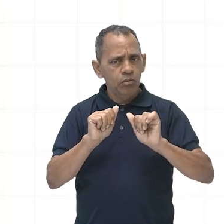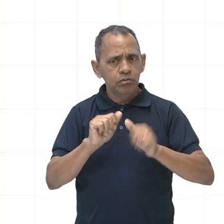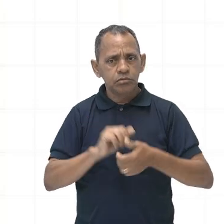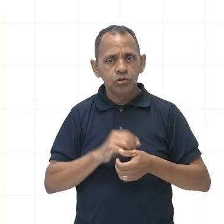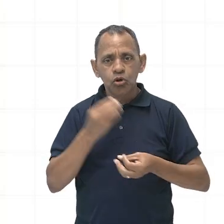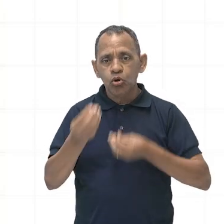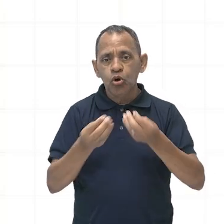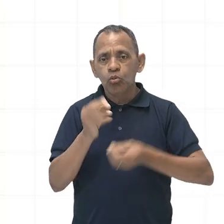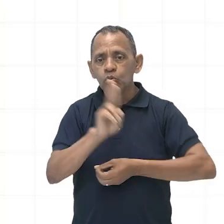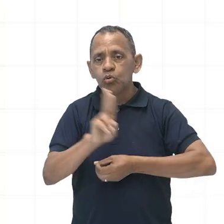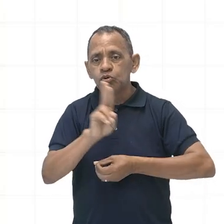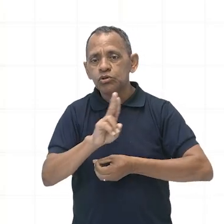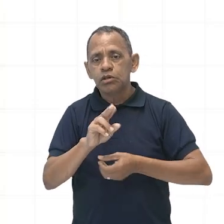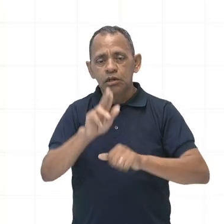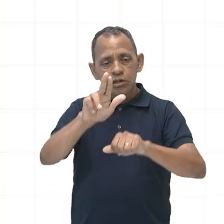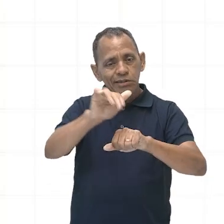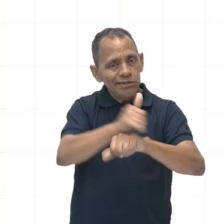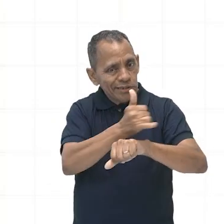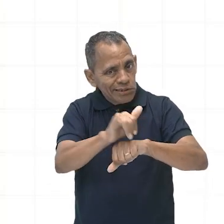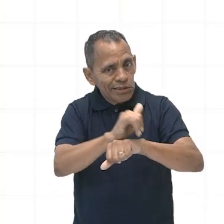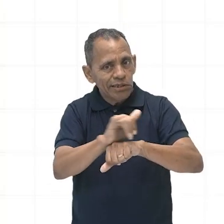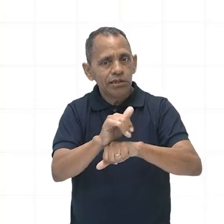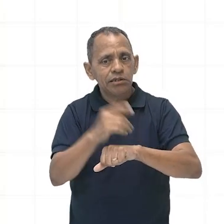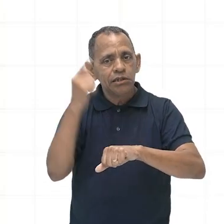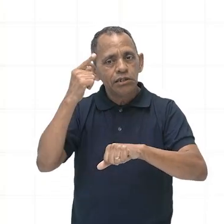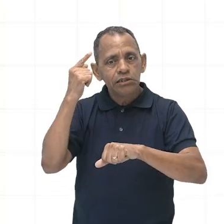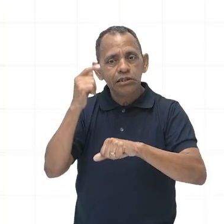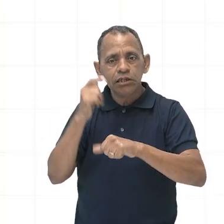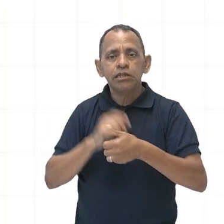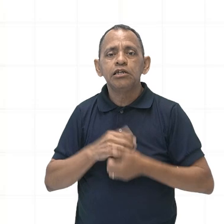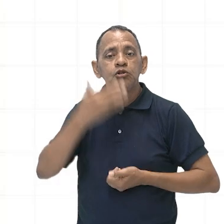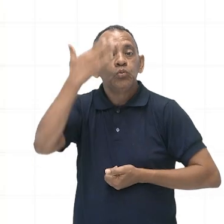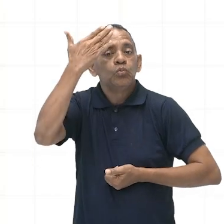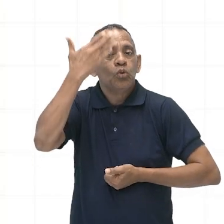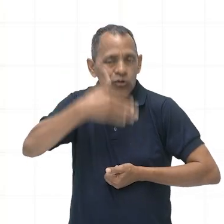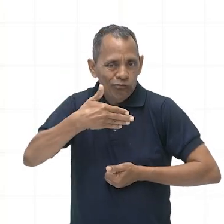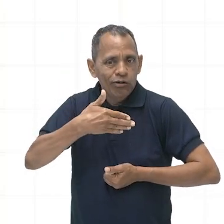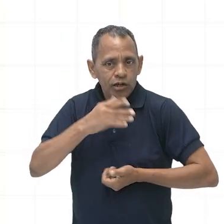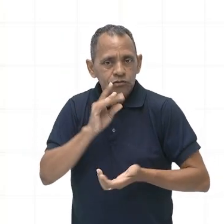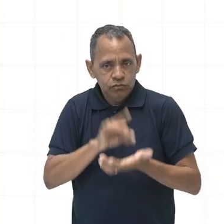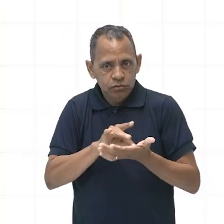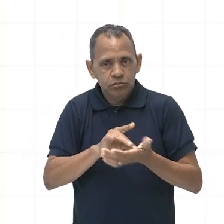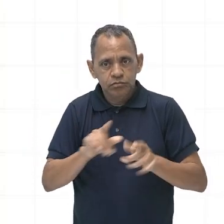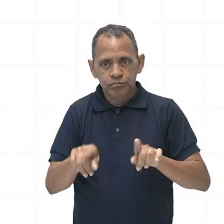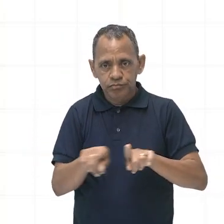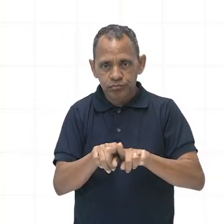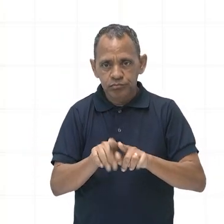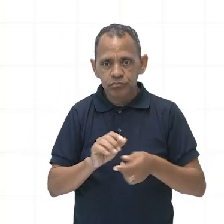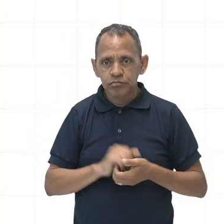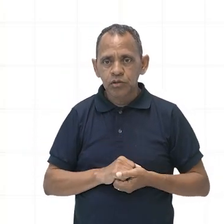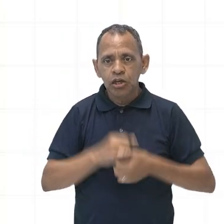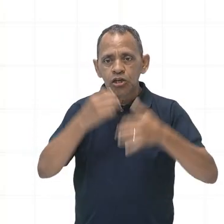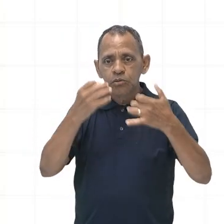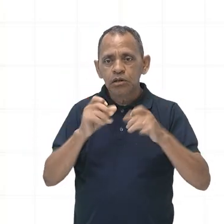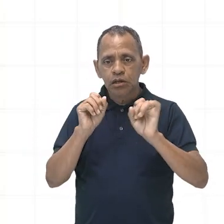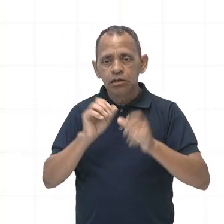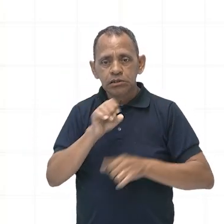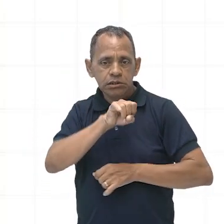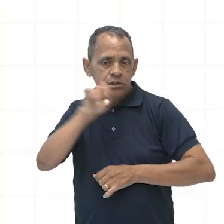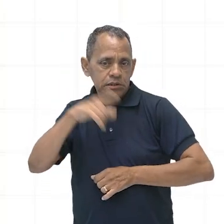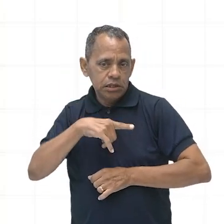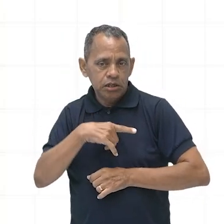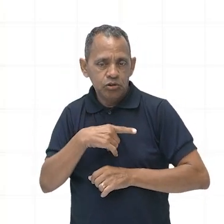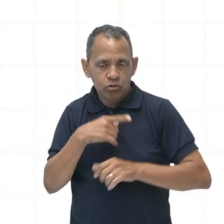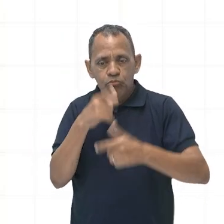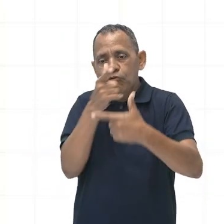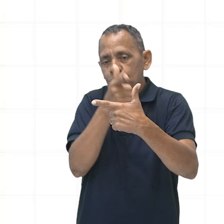vai utilizar a ideia de potência para provar esse fato. O que diz? Se eu tenho uma